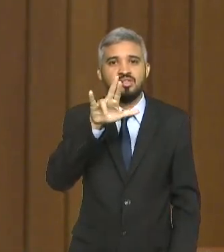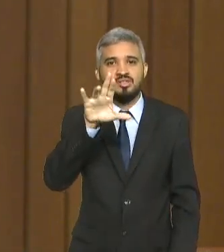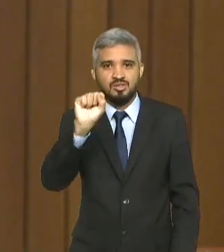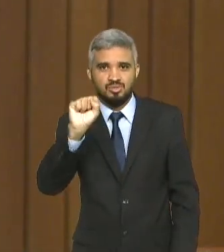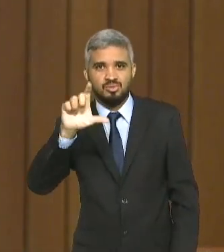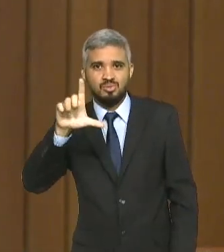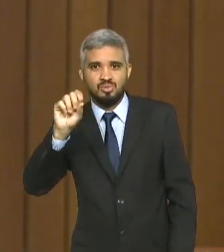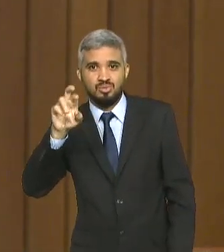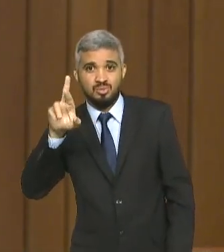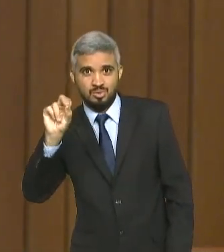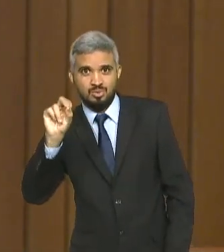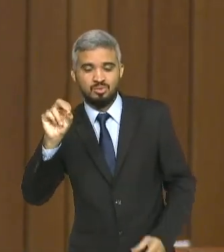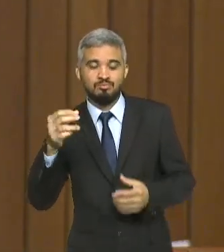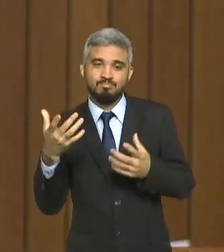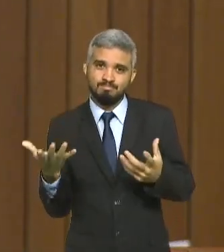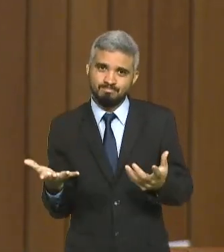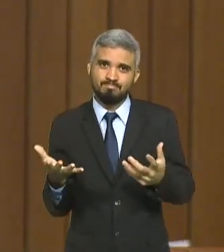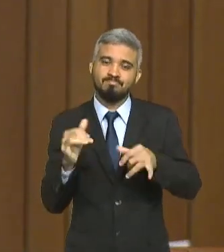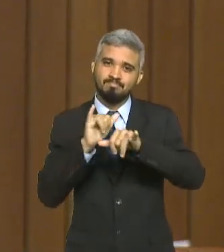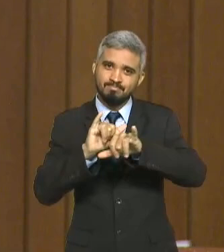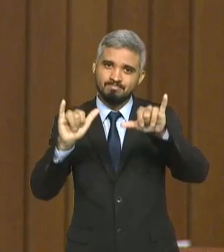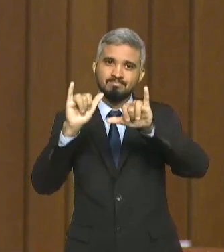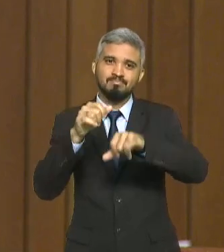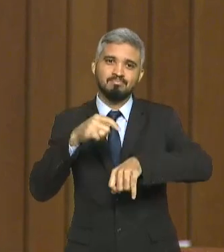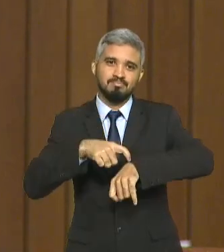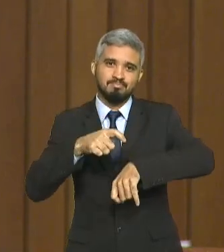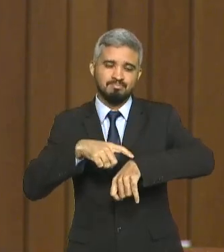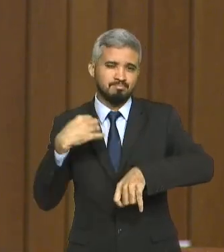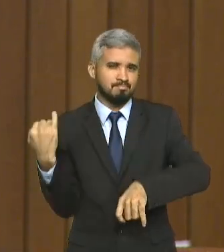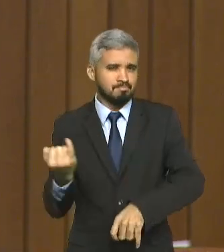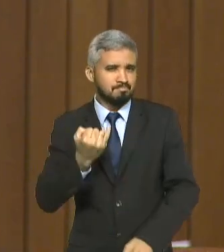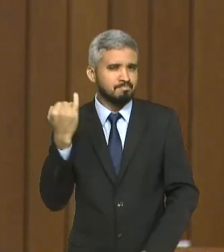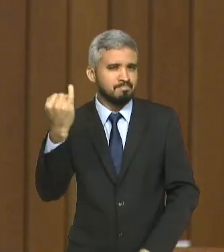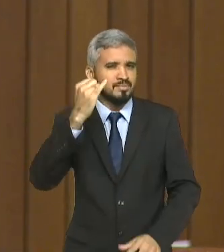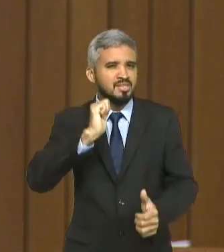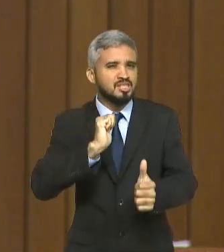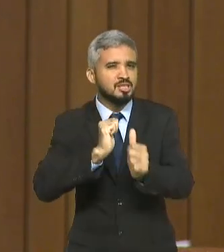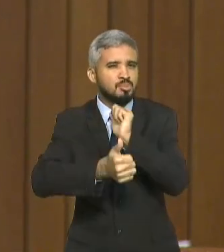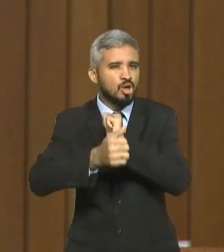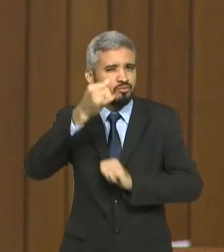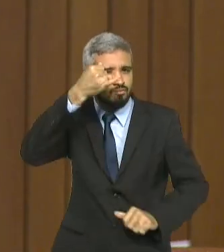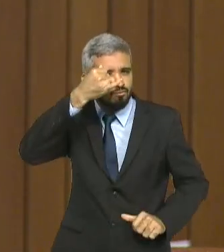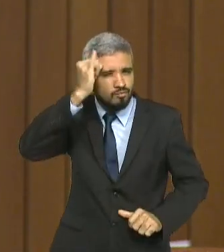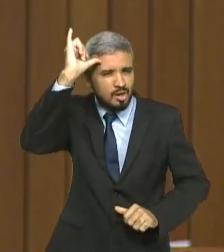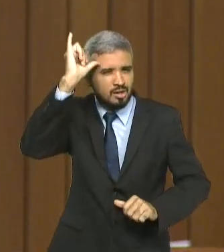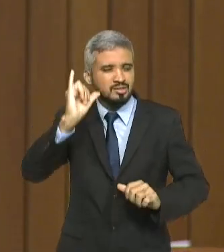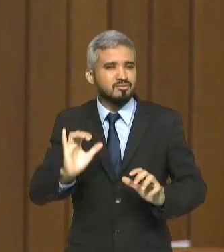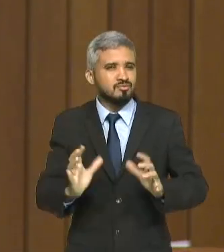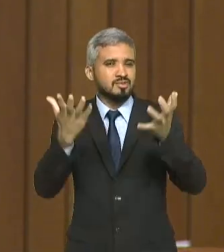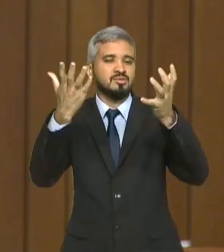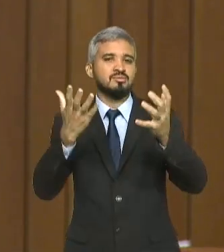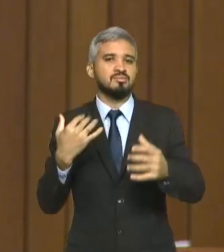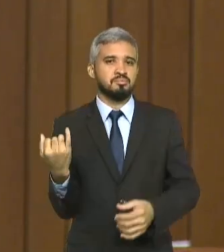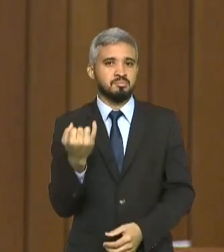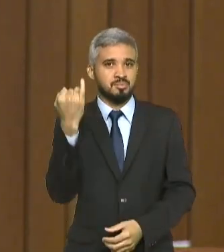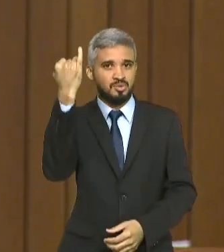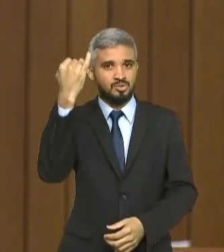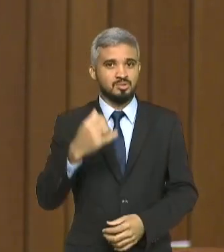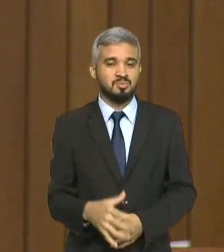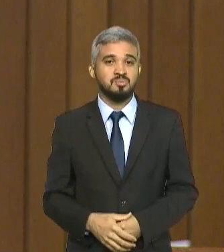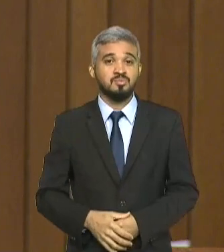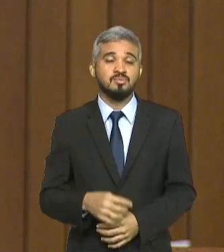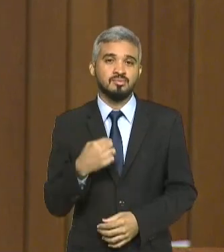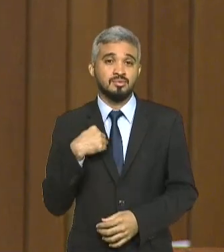registro aqui também esse importante momento nesse esporte que é tão querido no estado do Maranhão, que as pessoas tanto gostam, e eu pude ter a oportunidade de estar